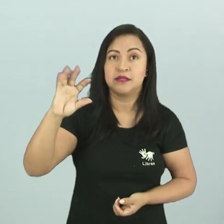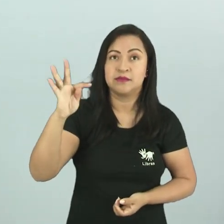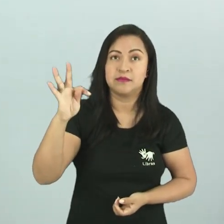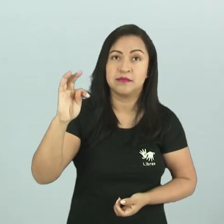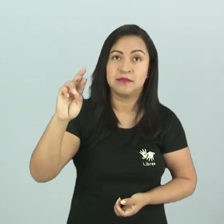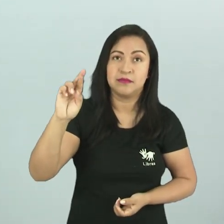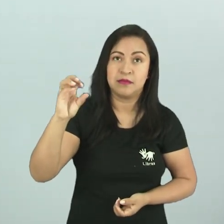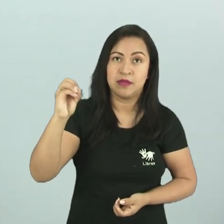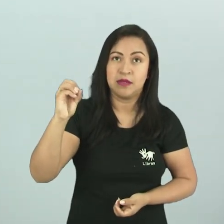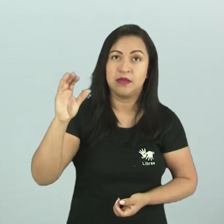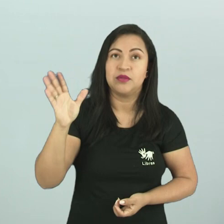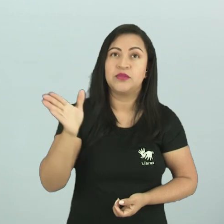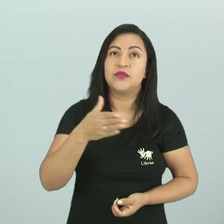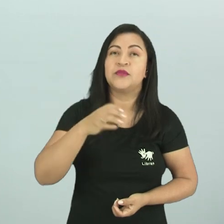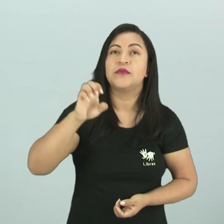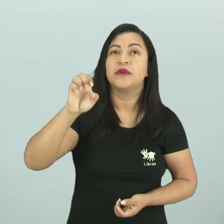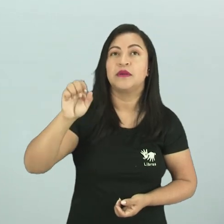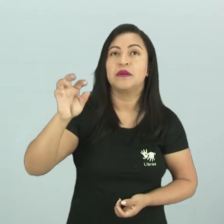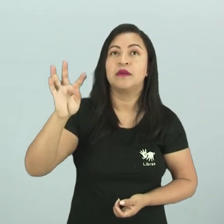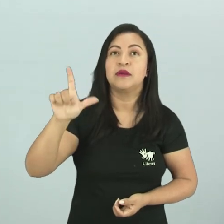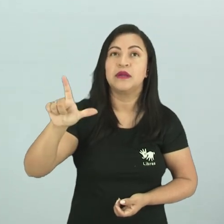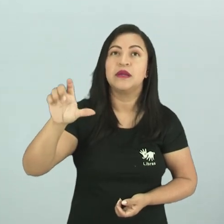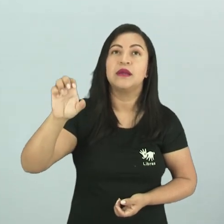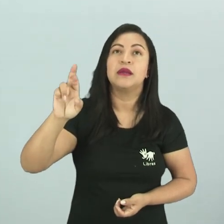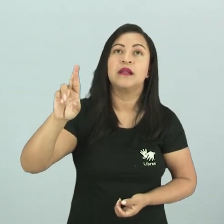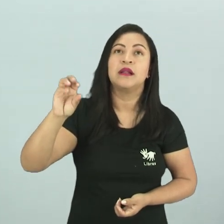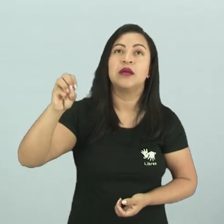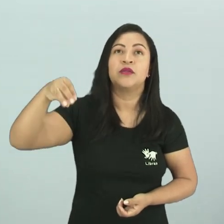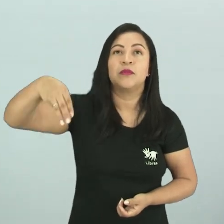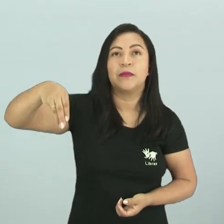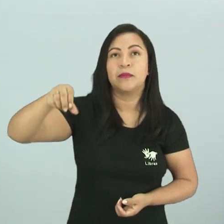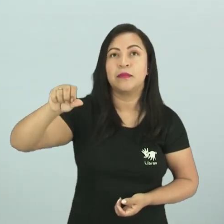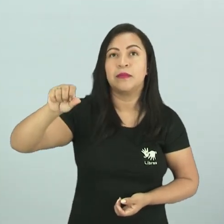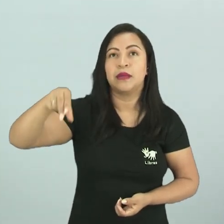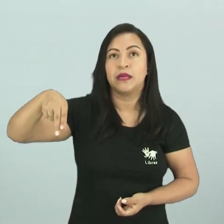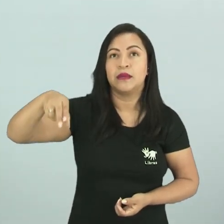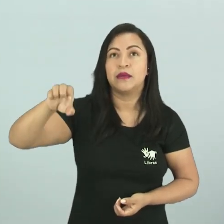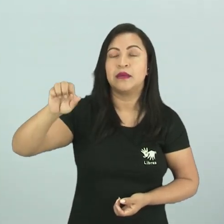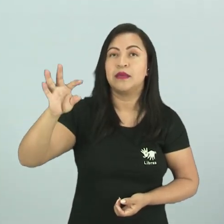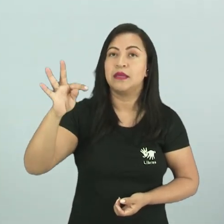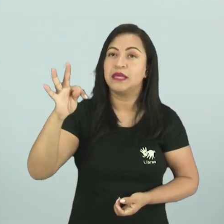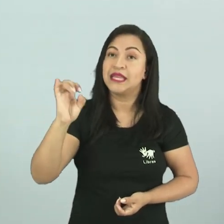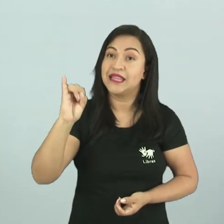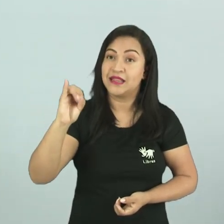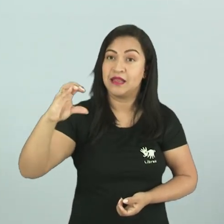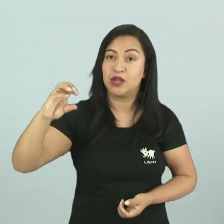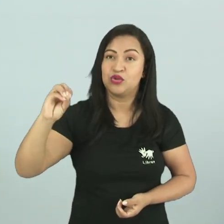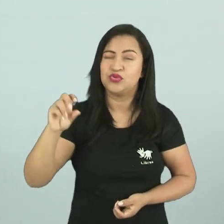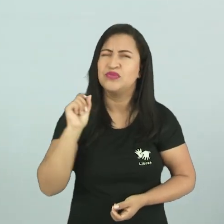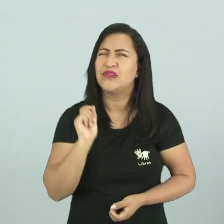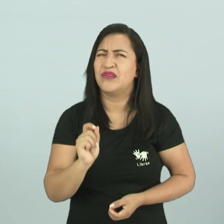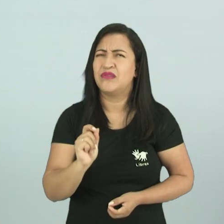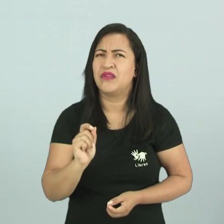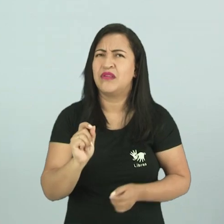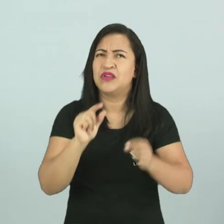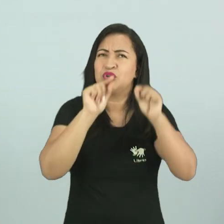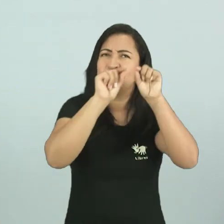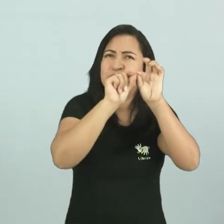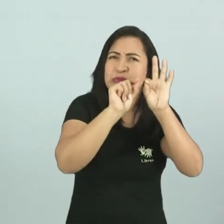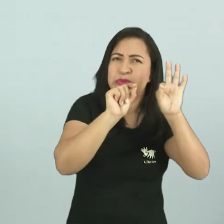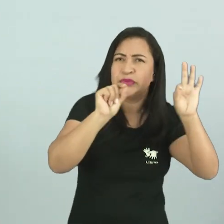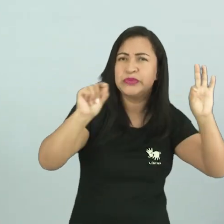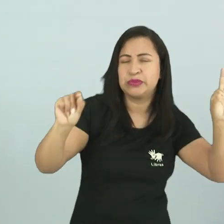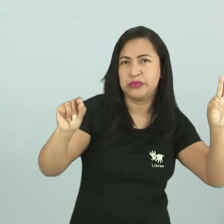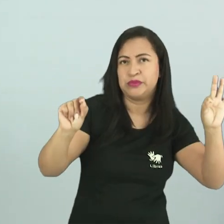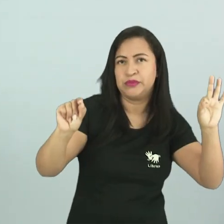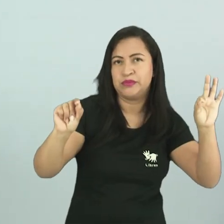elas compreendem diversos comprimentos de onda. E esse conjunto de comprimentos de onda é o que a gente denomina de